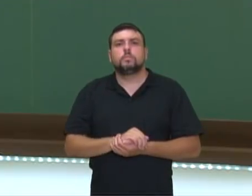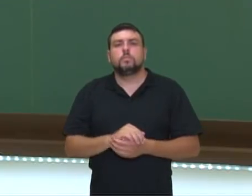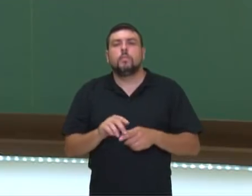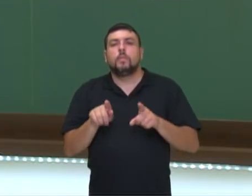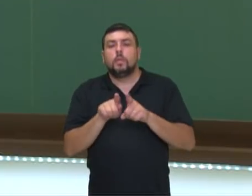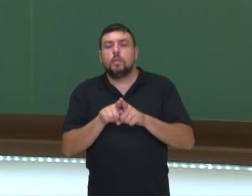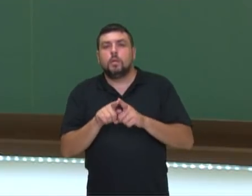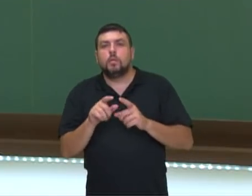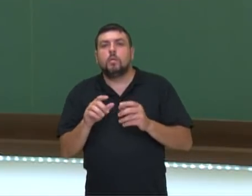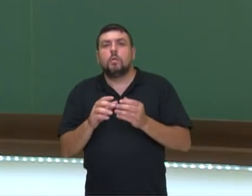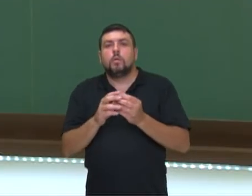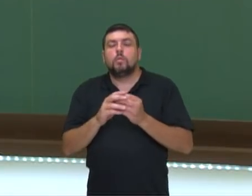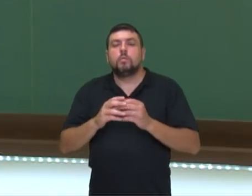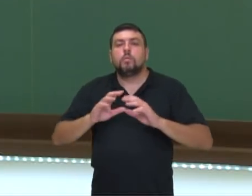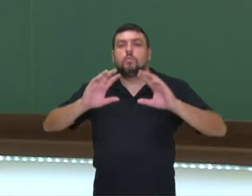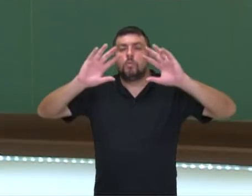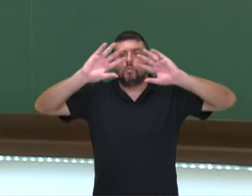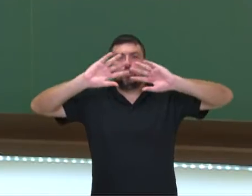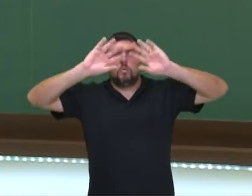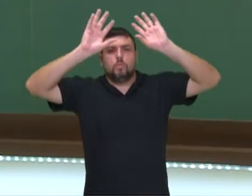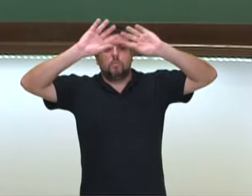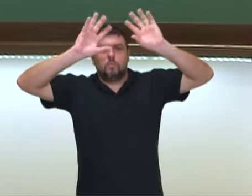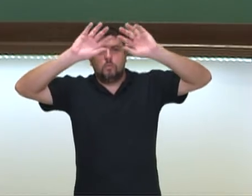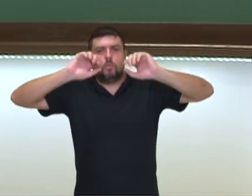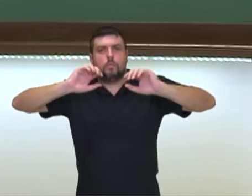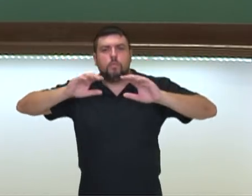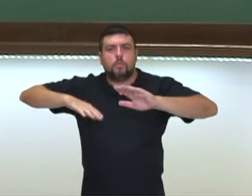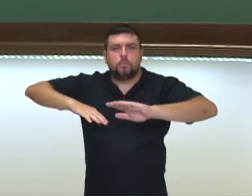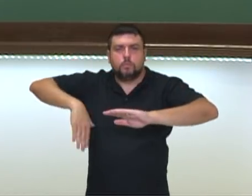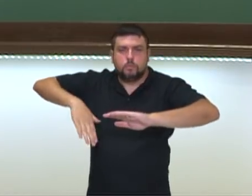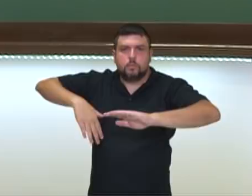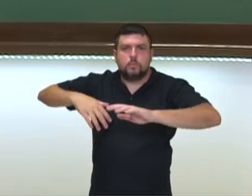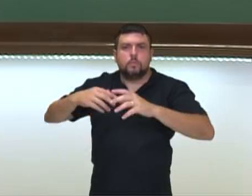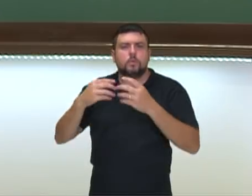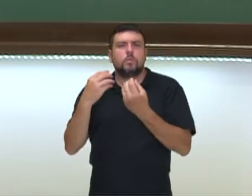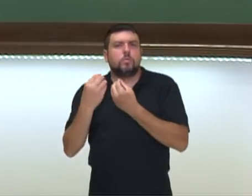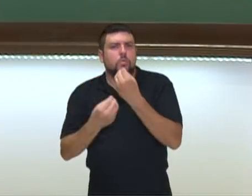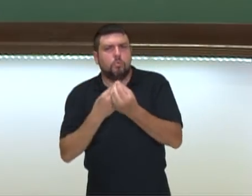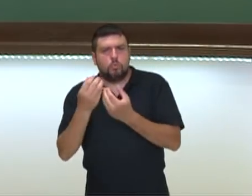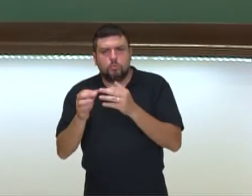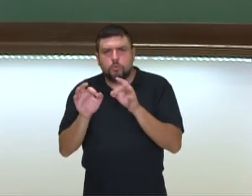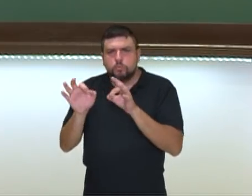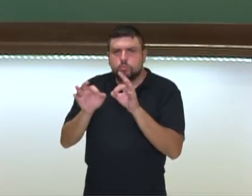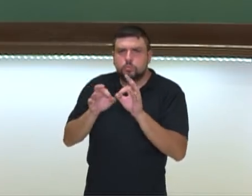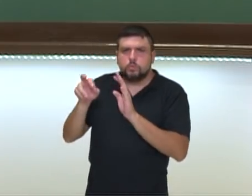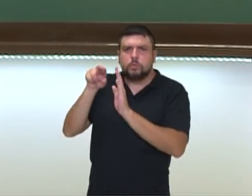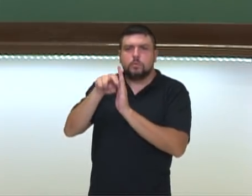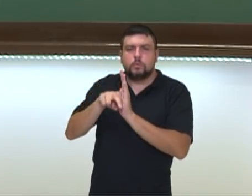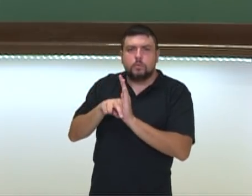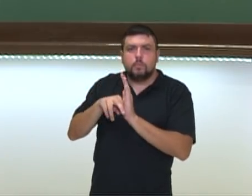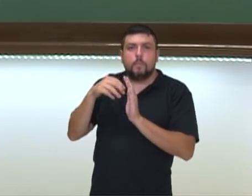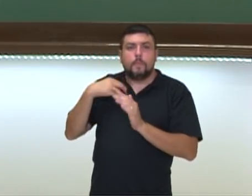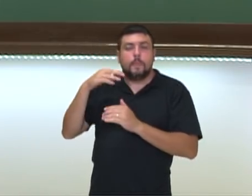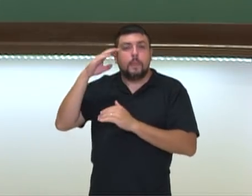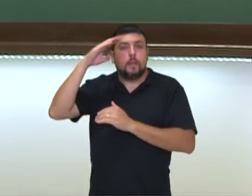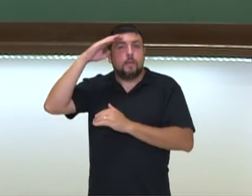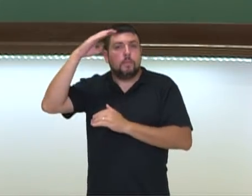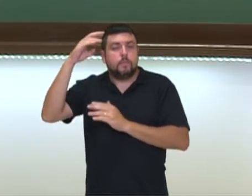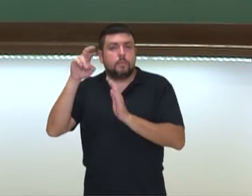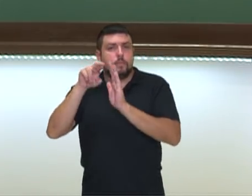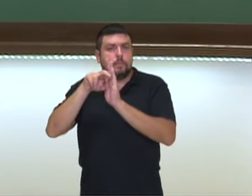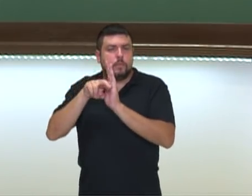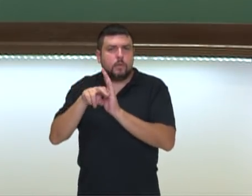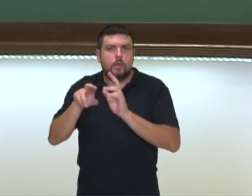vôlei de praia, quais são as principais regras, como que o vôlei de praia é organizado, né? Quais são as principais regras que